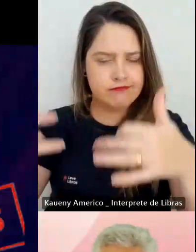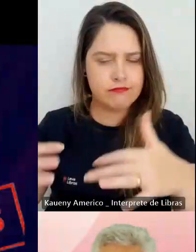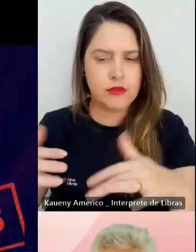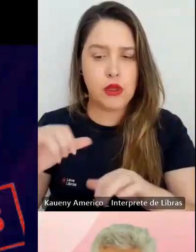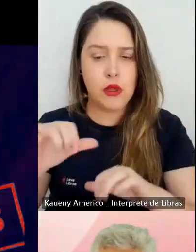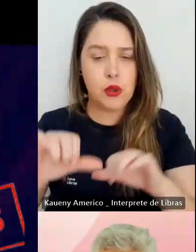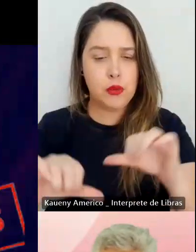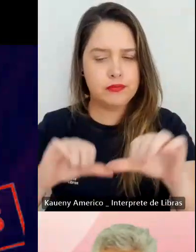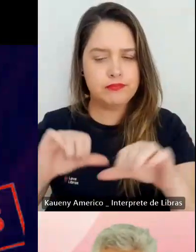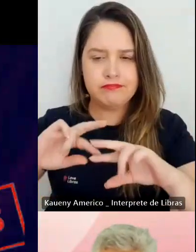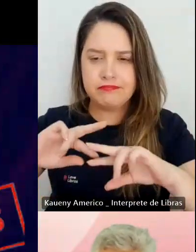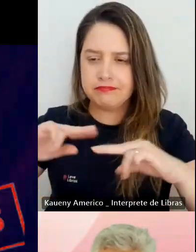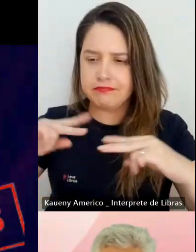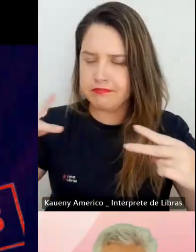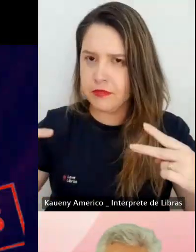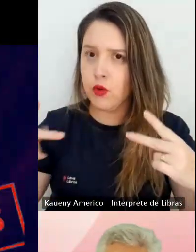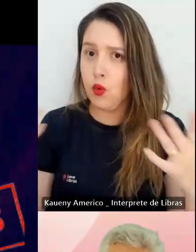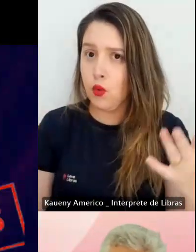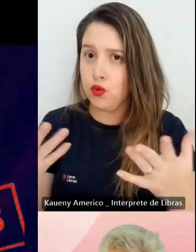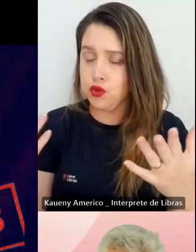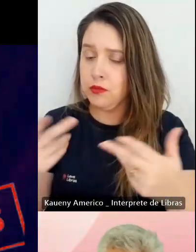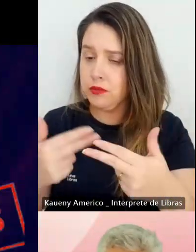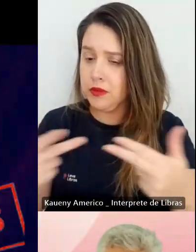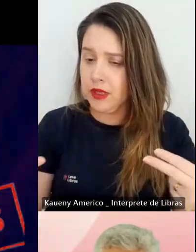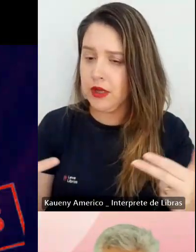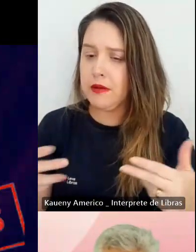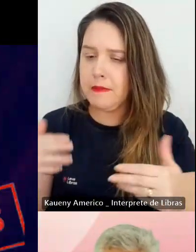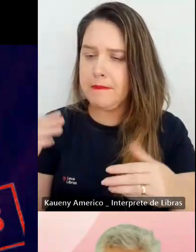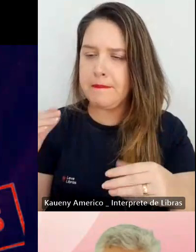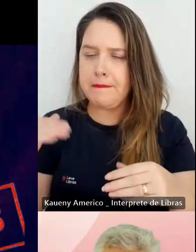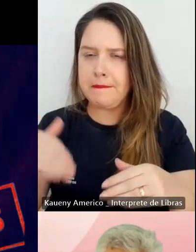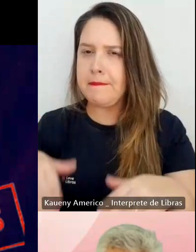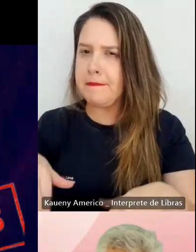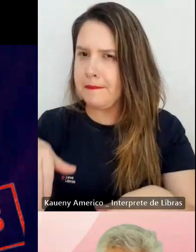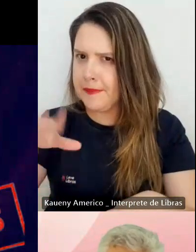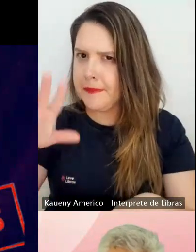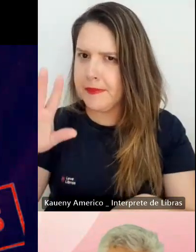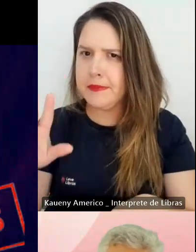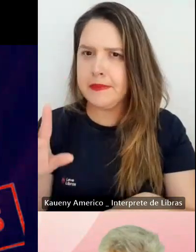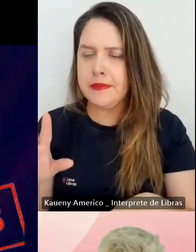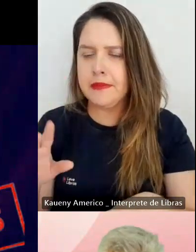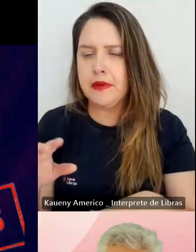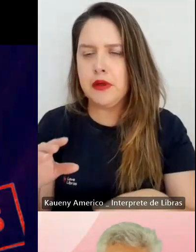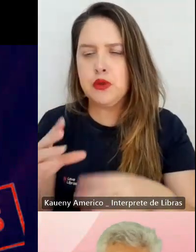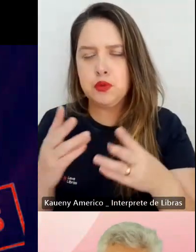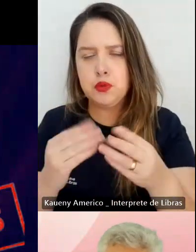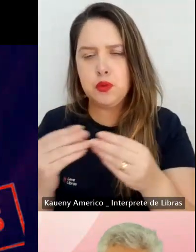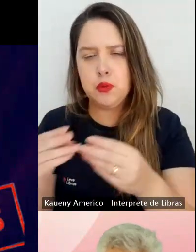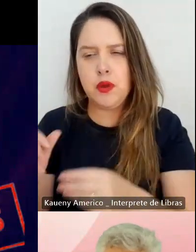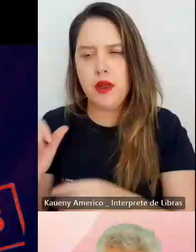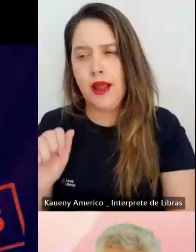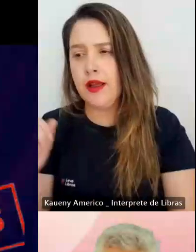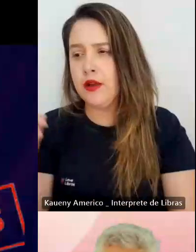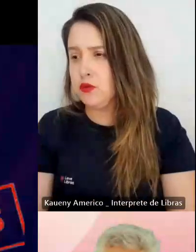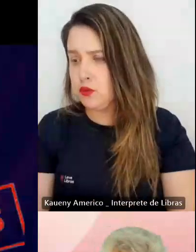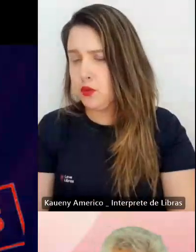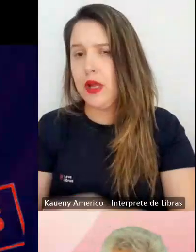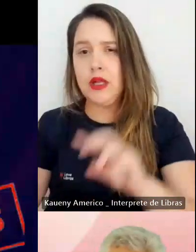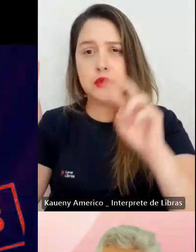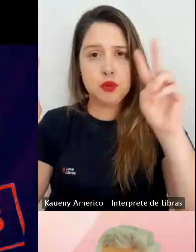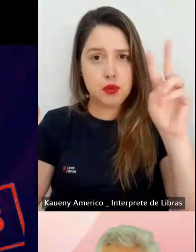genética, hoje é uma coisa mais em voga, o BRCA1 e 2, eu acho que são assuntos que a